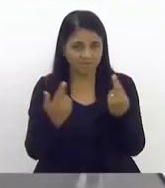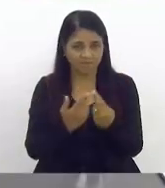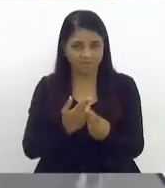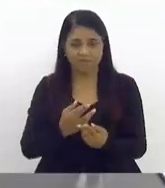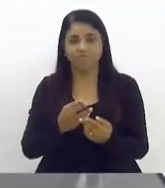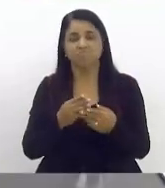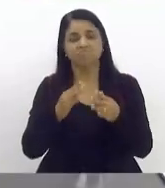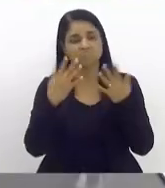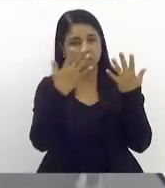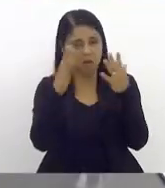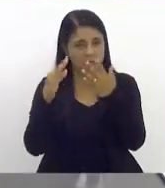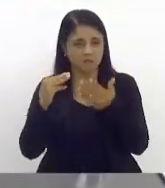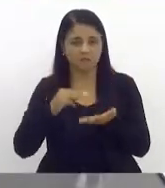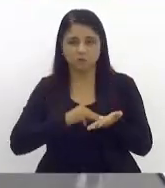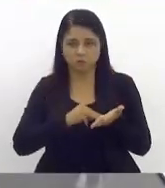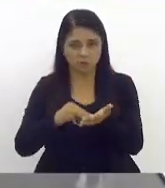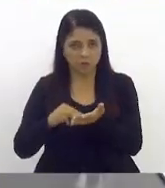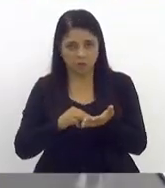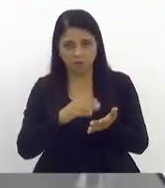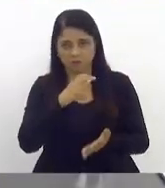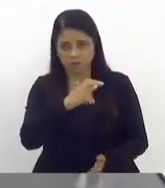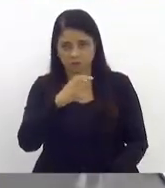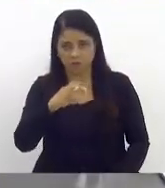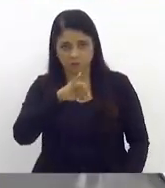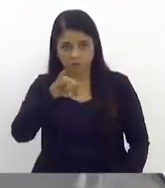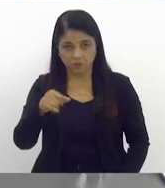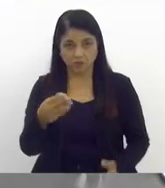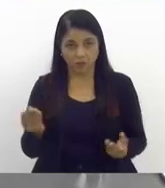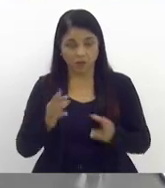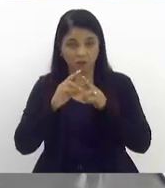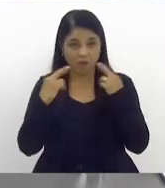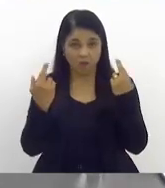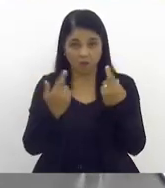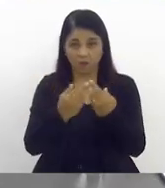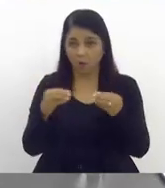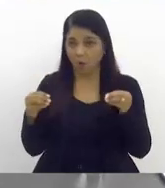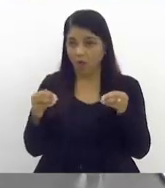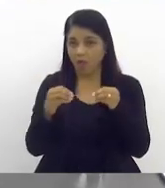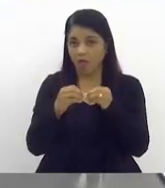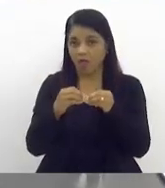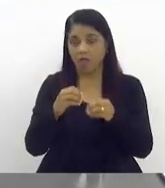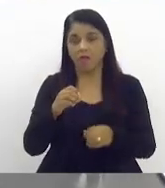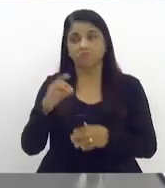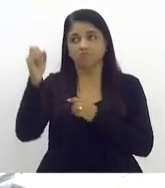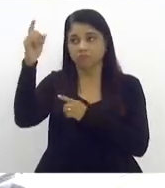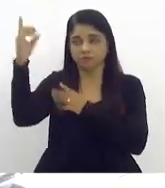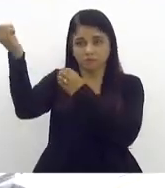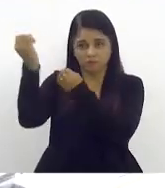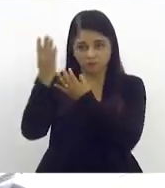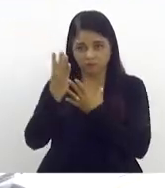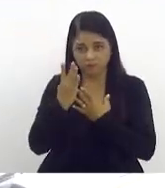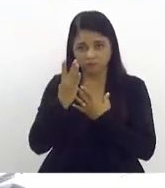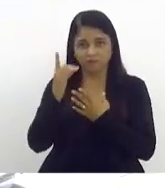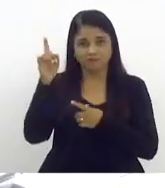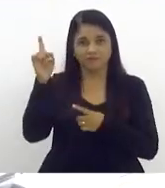CCJ. Passemos então a reunião extraordinária. Vendo o número legal, sou proteção de Deus.